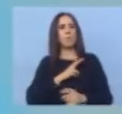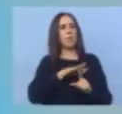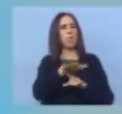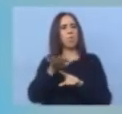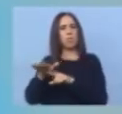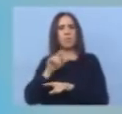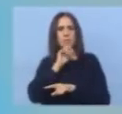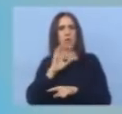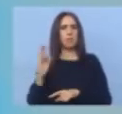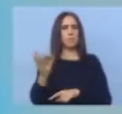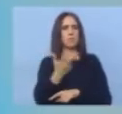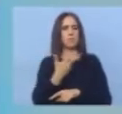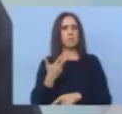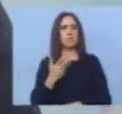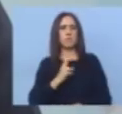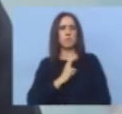da faculdade?